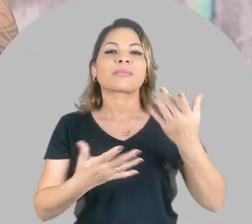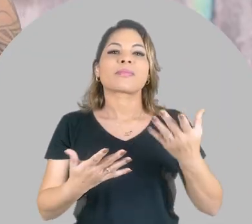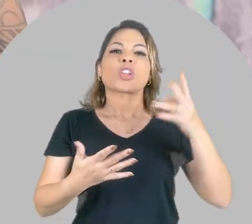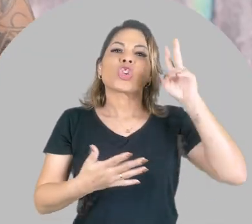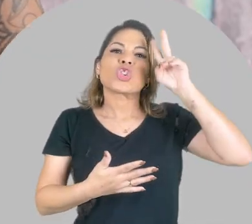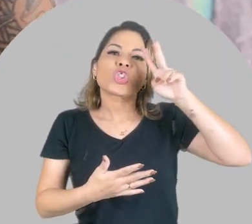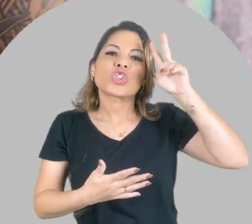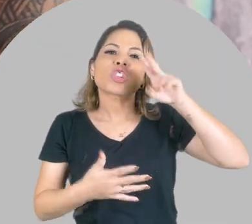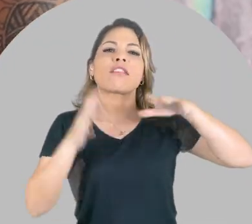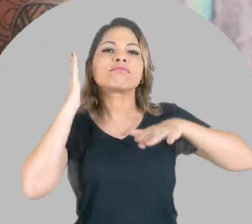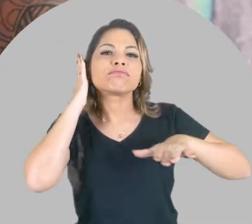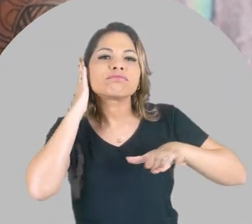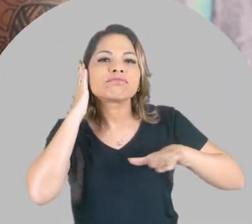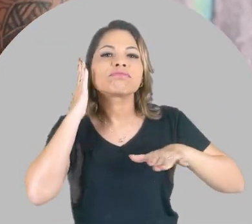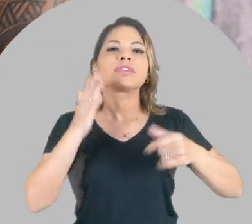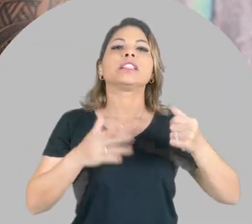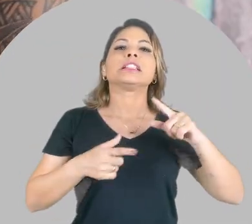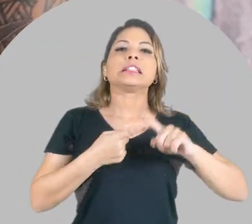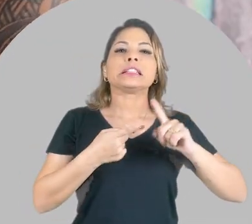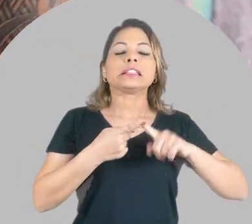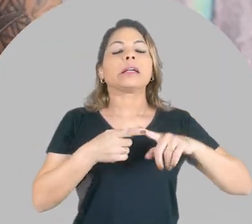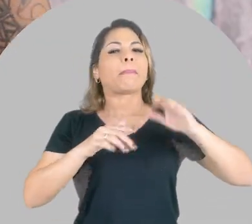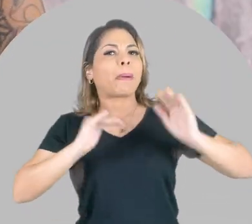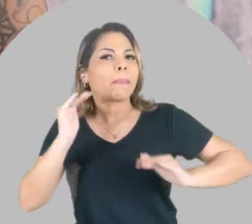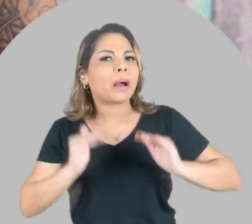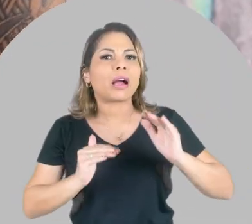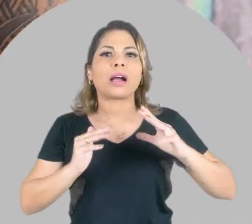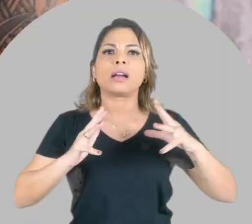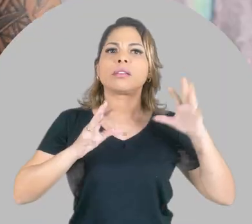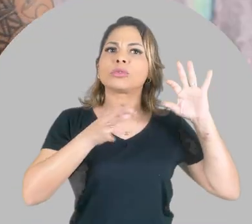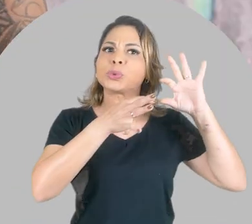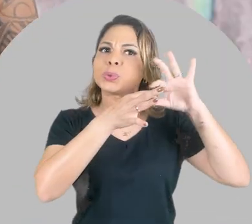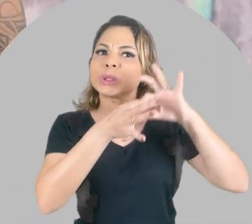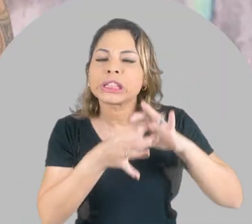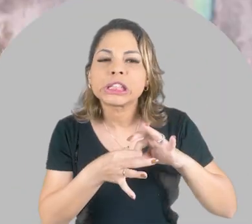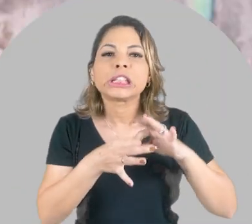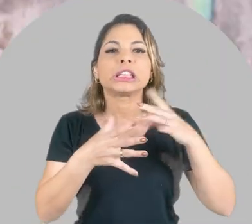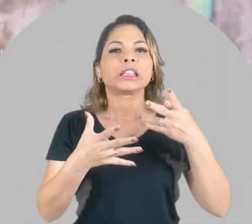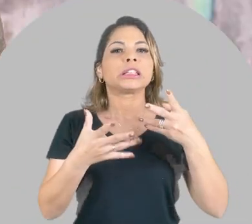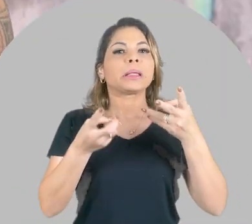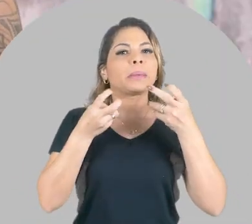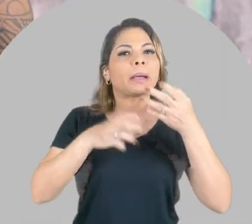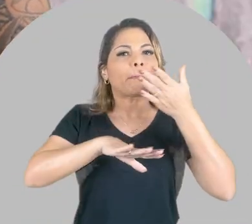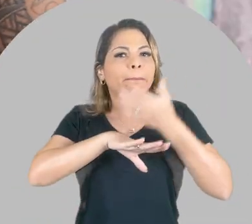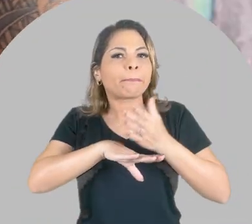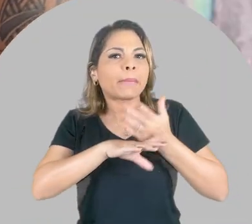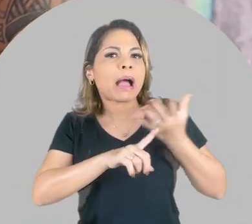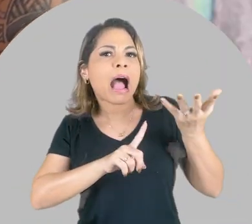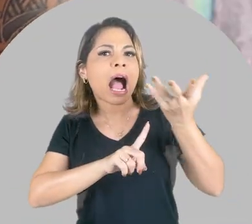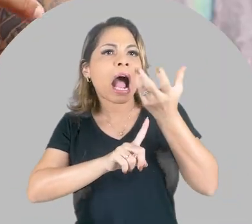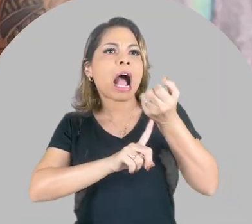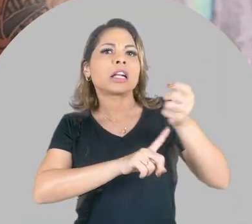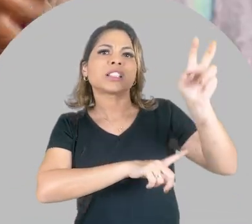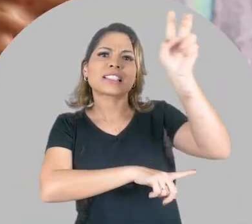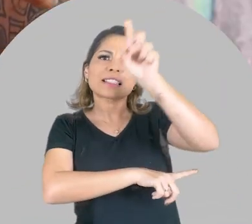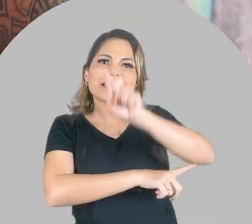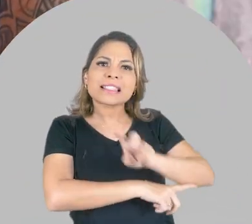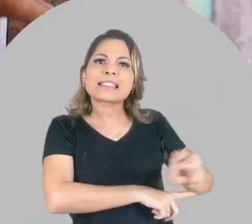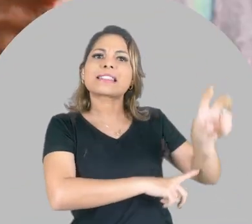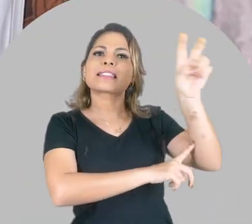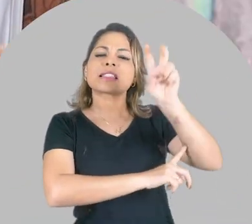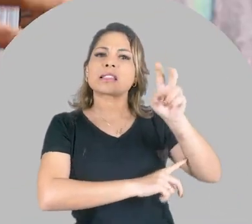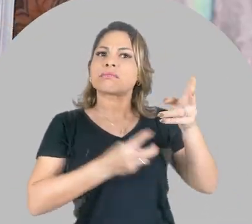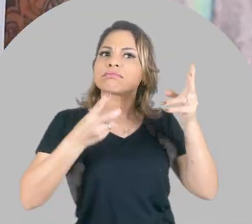ter um contexto. Você vai ver uma história do DJ, vai ver uma história das batidas, vai ver todo um contexto. Você vai ver a prática da arte